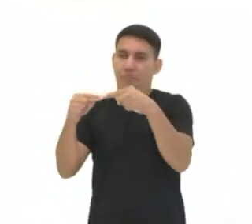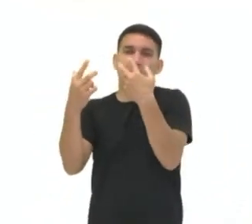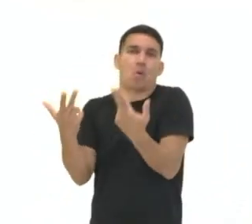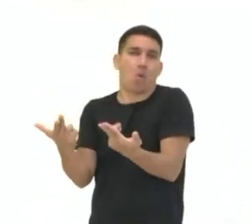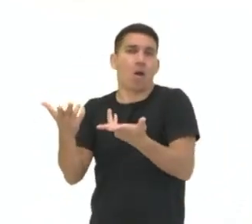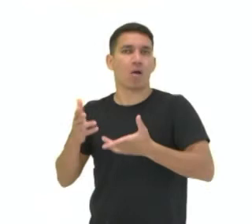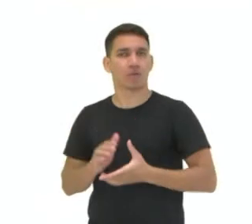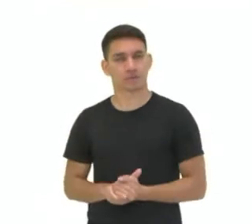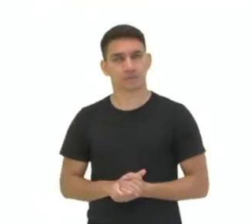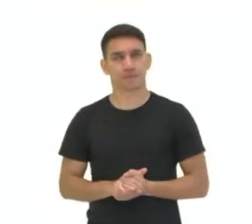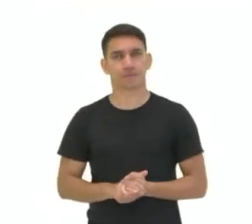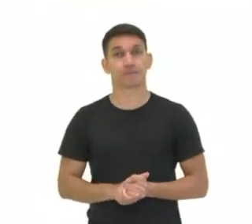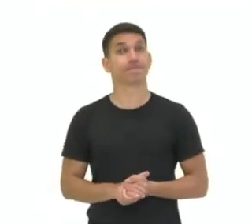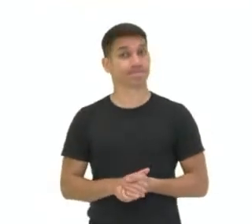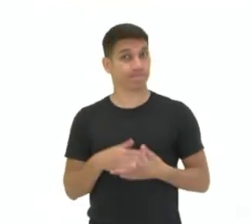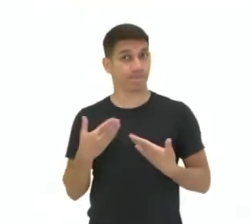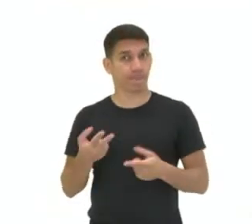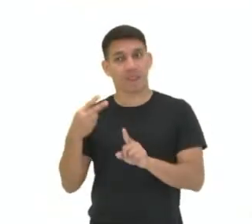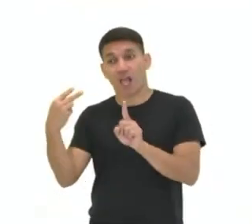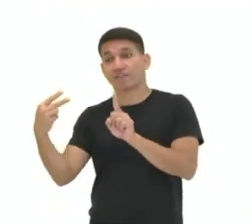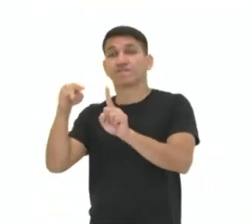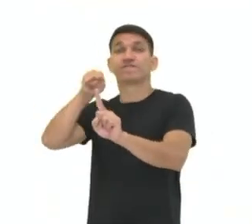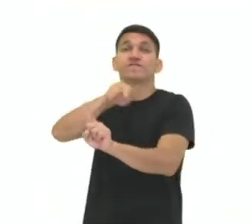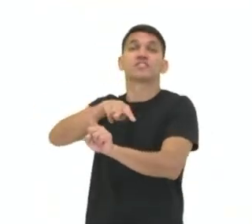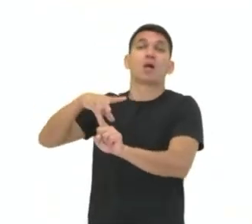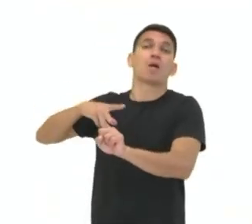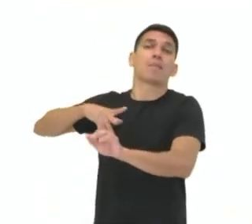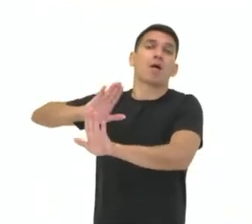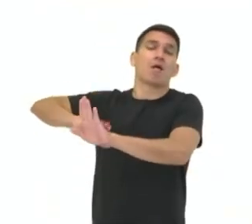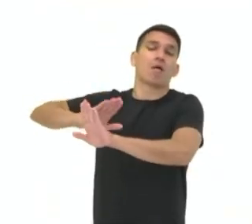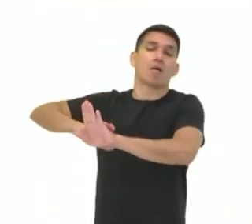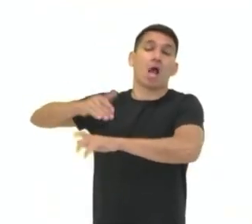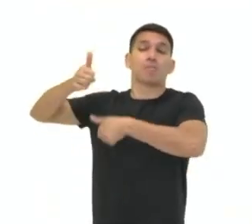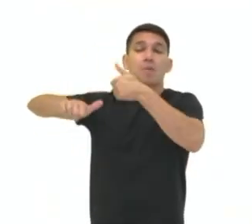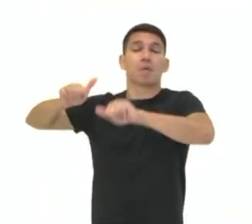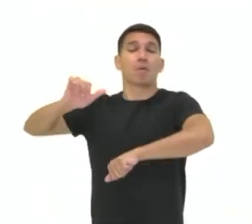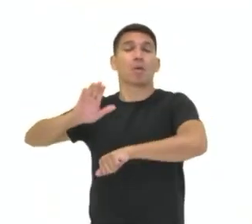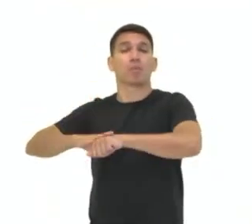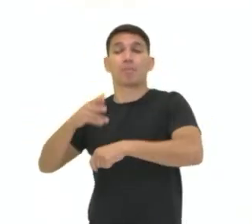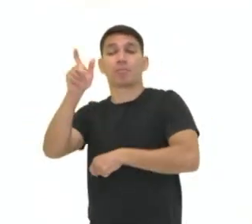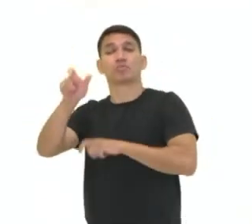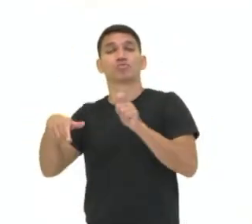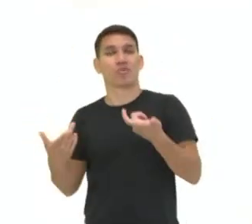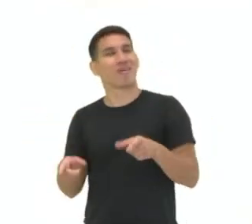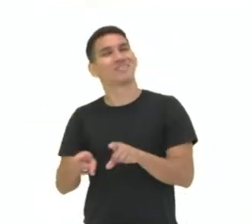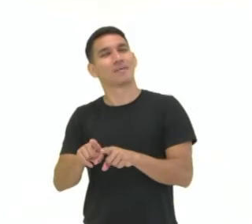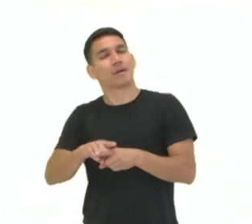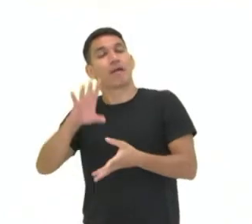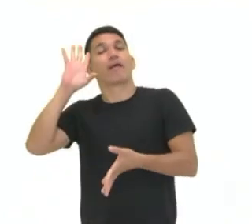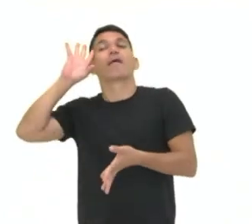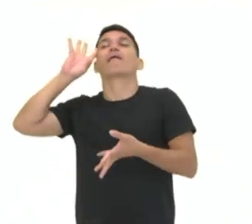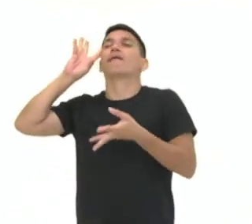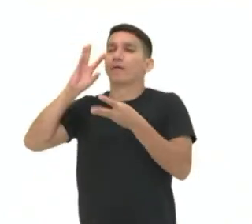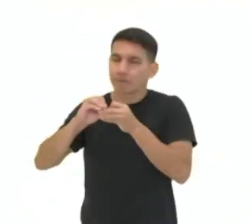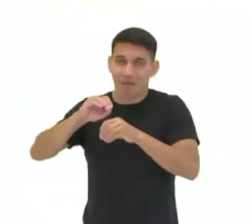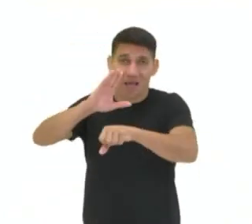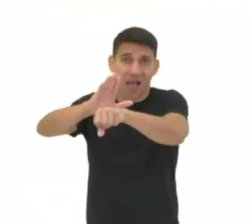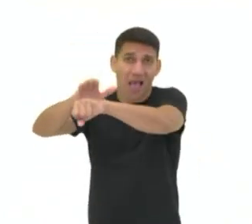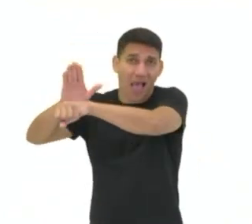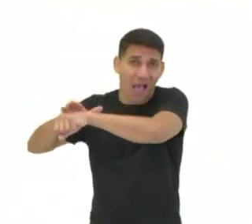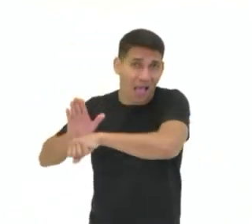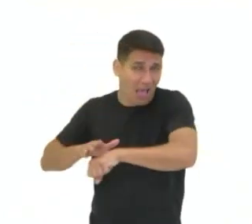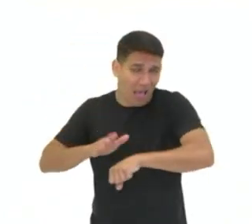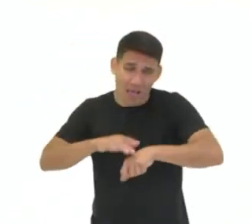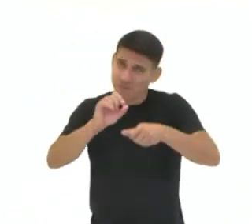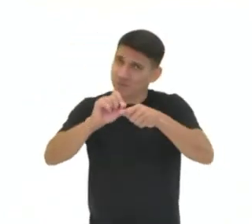iguais, tá? Então é uma visão particular, reflete um juízo de valor e interpretações que cada um faz a respeito